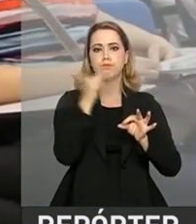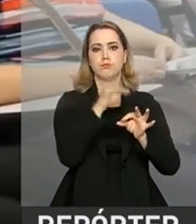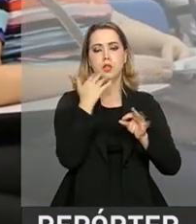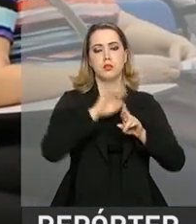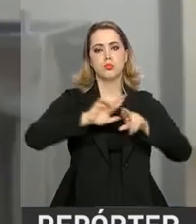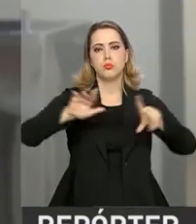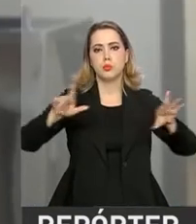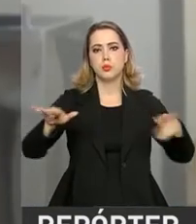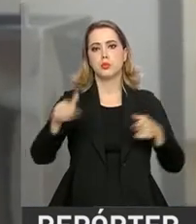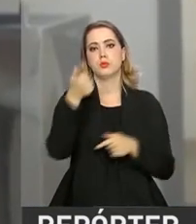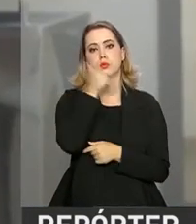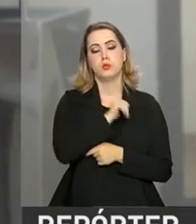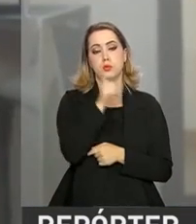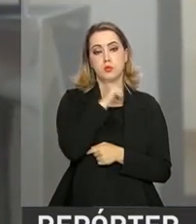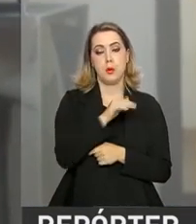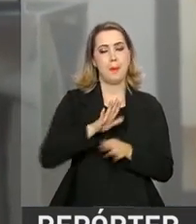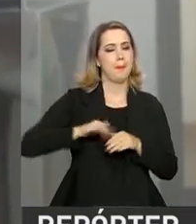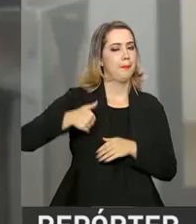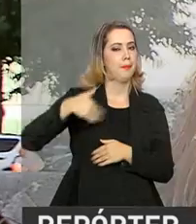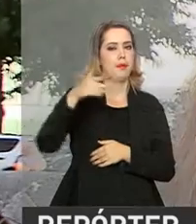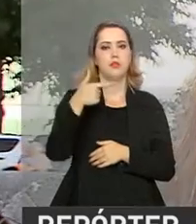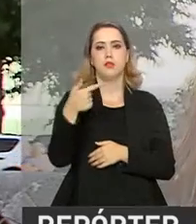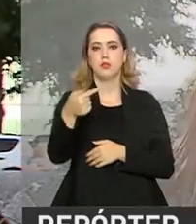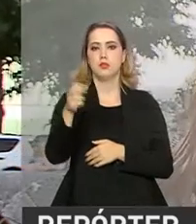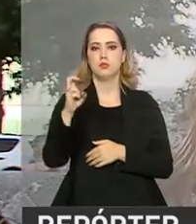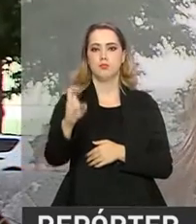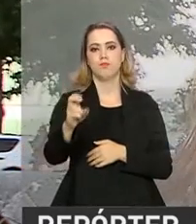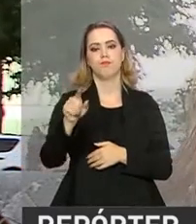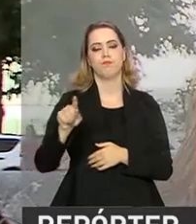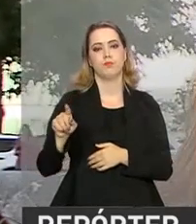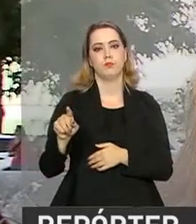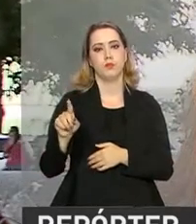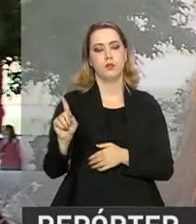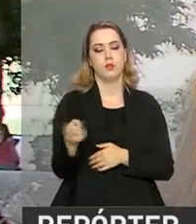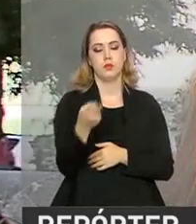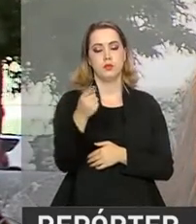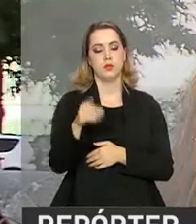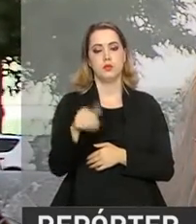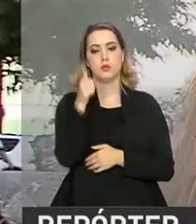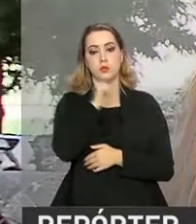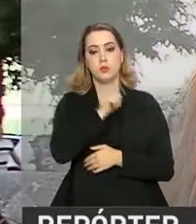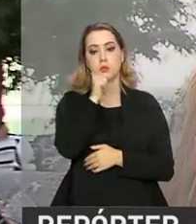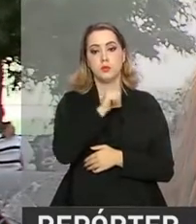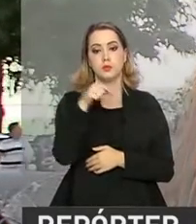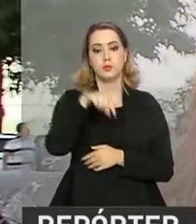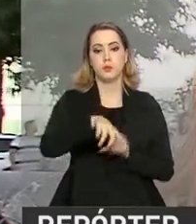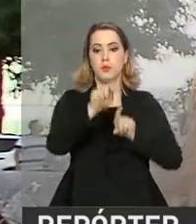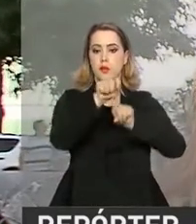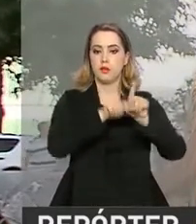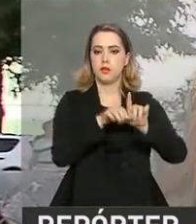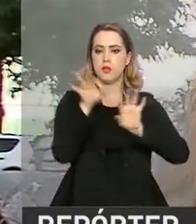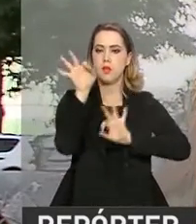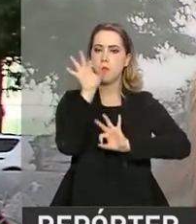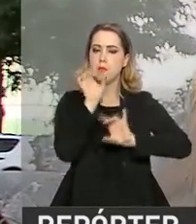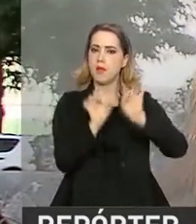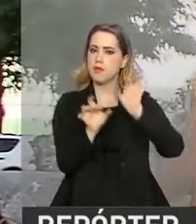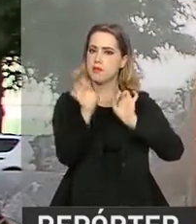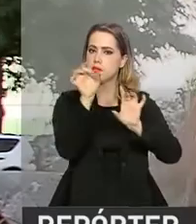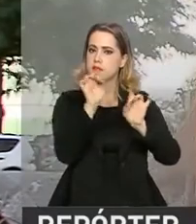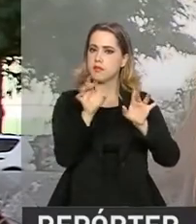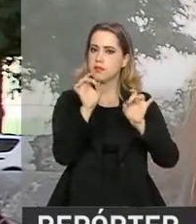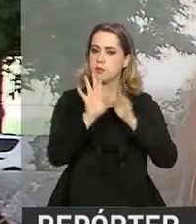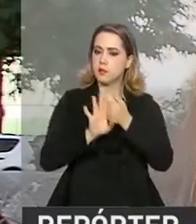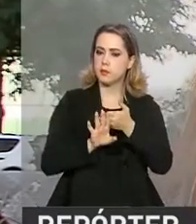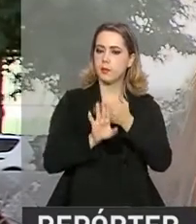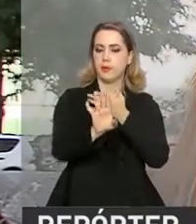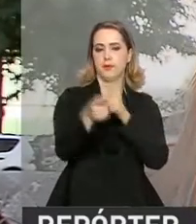por ano mais de 57 mil brasileiras com este mês dedicado aos cuidados e prevenção ao câncer de mama o ministério do trabalho